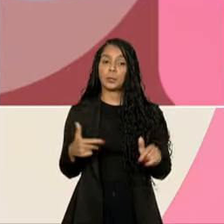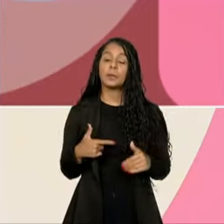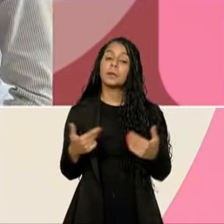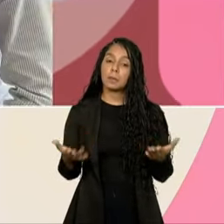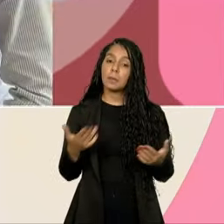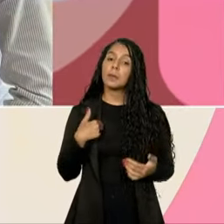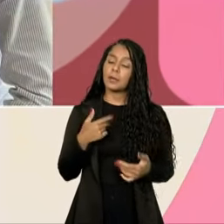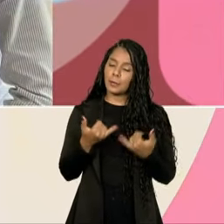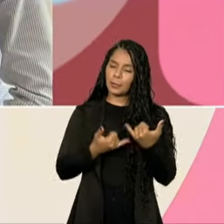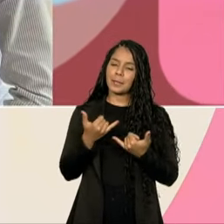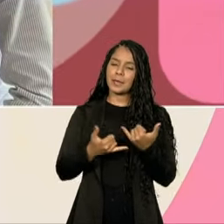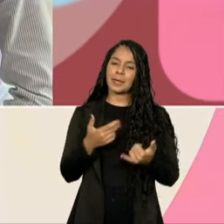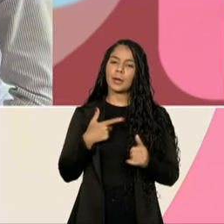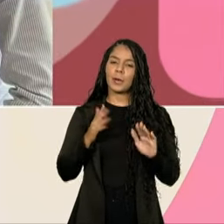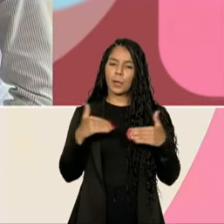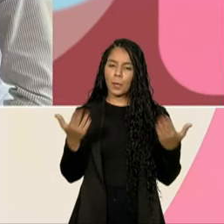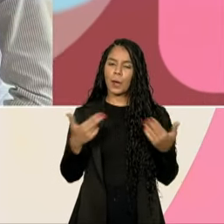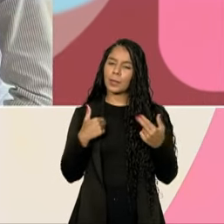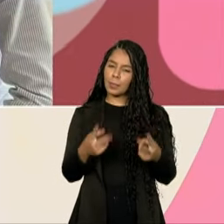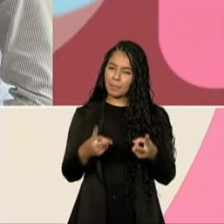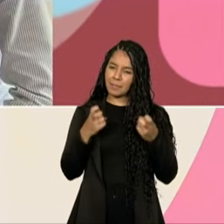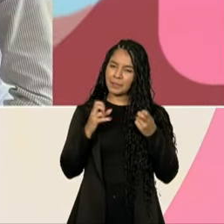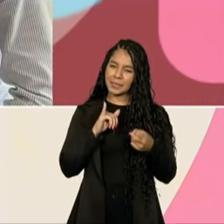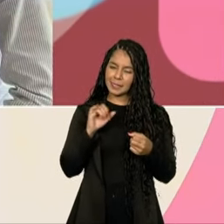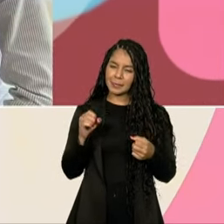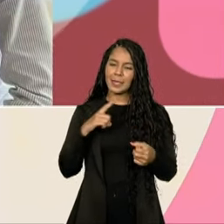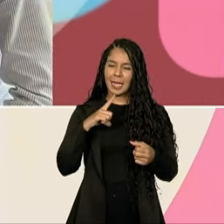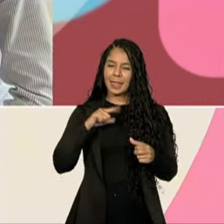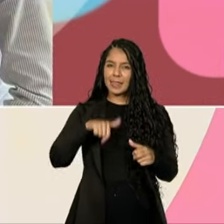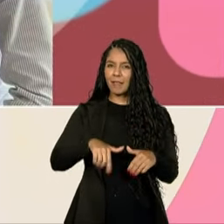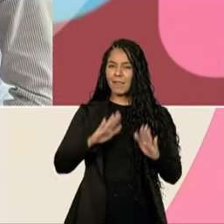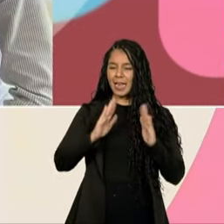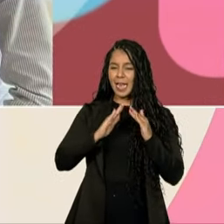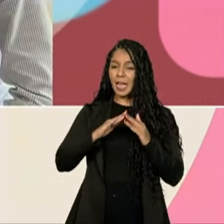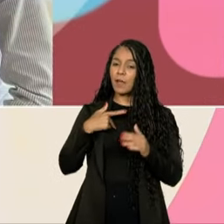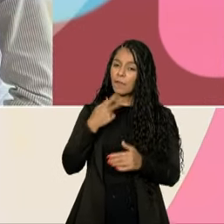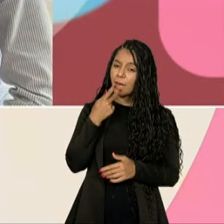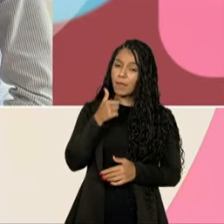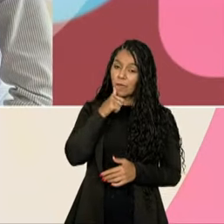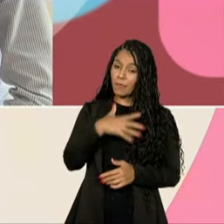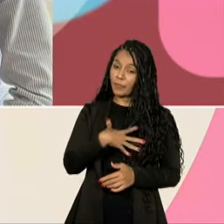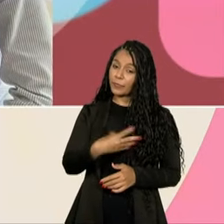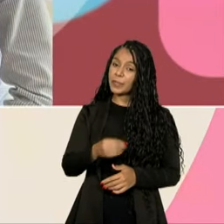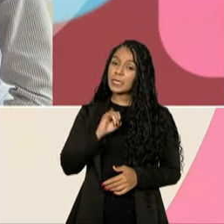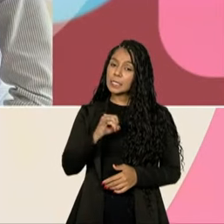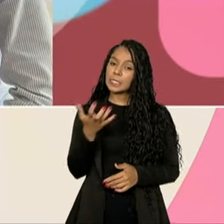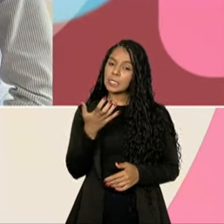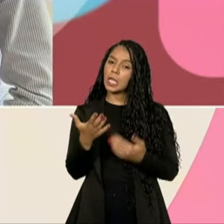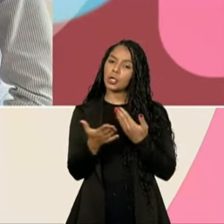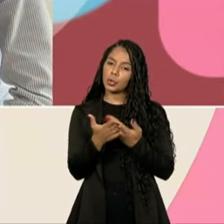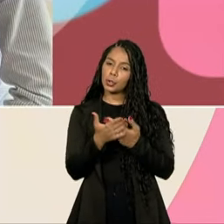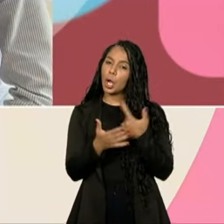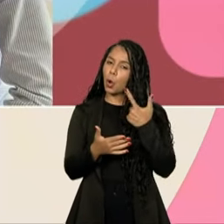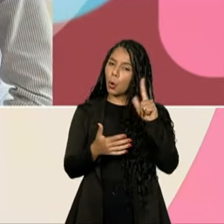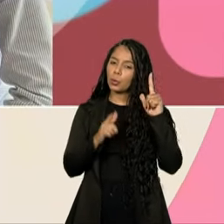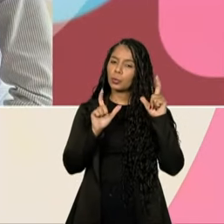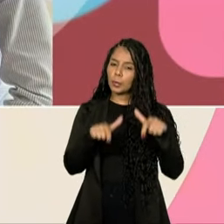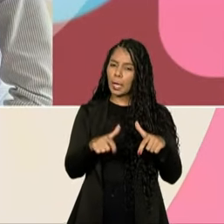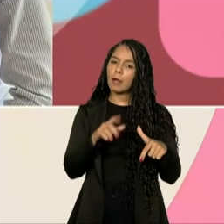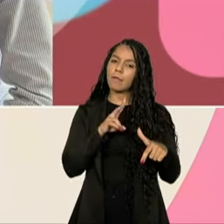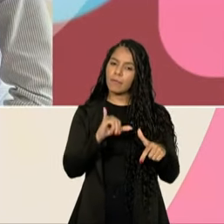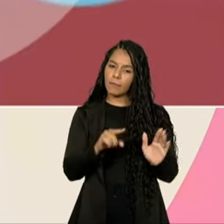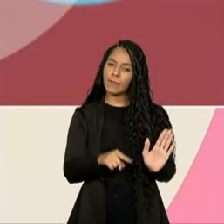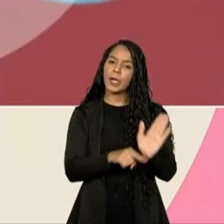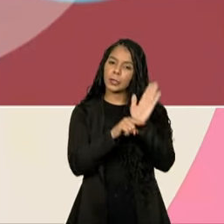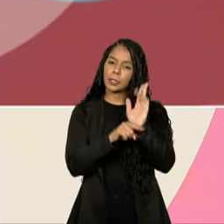Mas eu sempre, quando eu percebi isso, que ela estava em casa, e eu sempre dizia, filha, se você quiser estudar em outro lugar, a gente vai ajudar